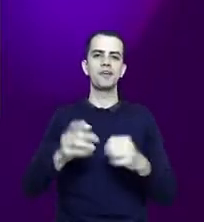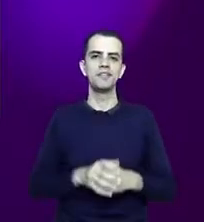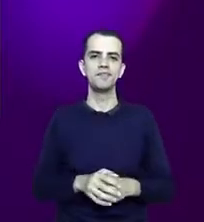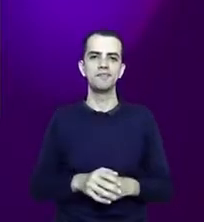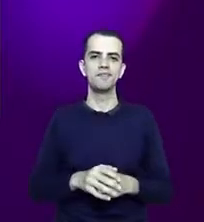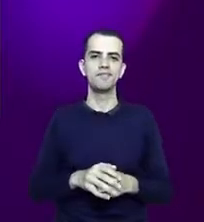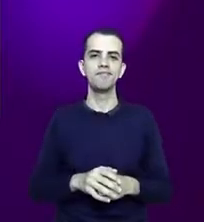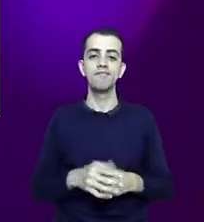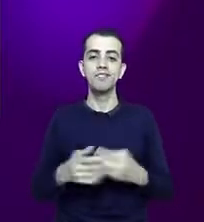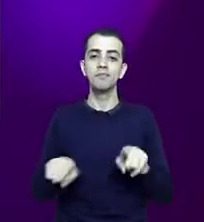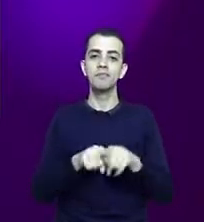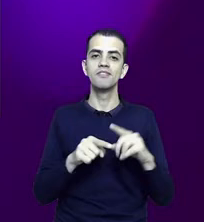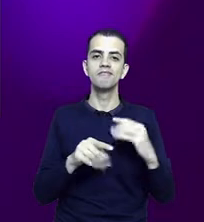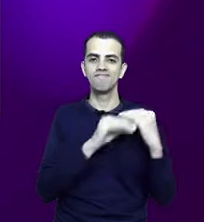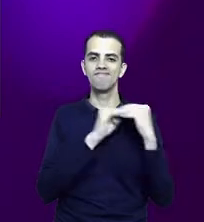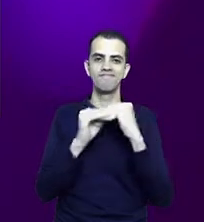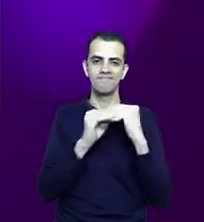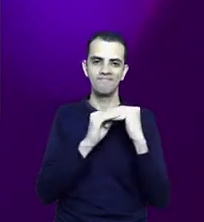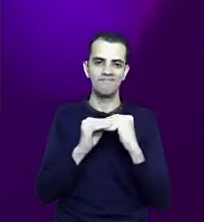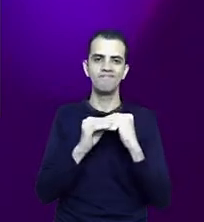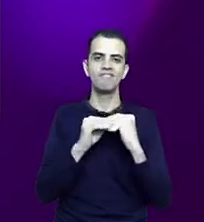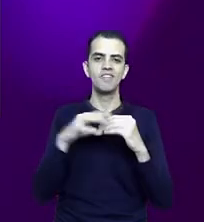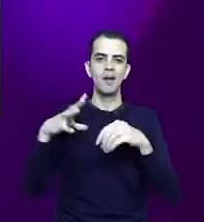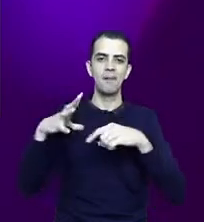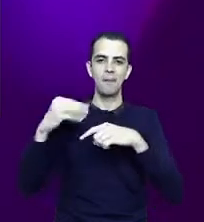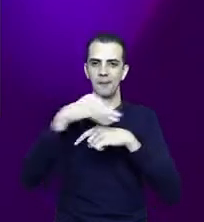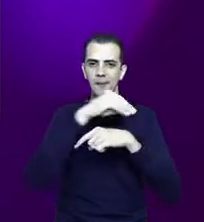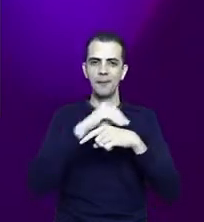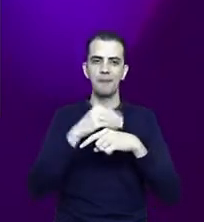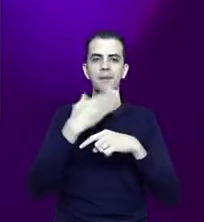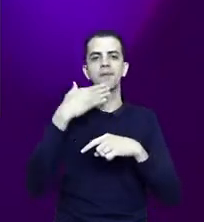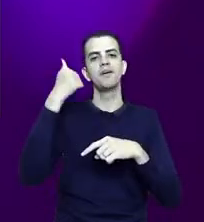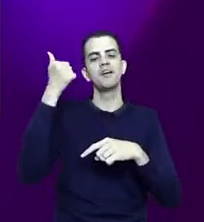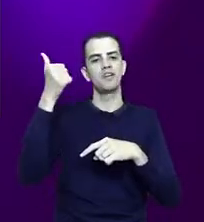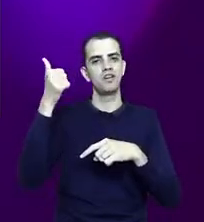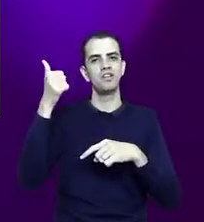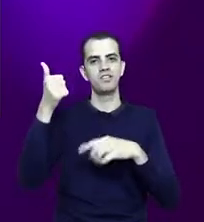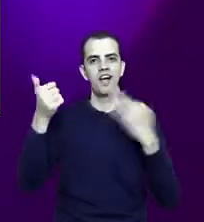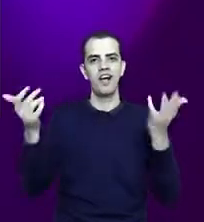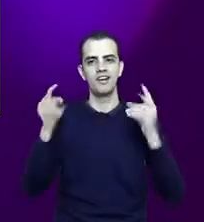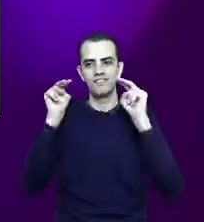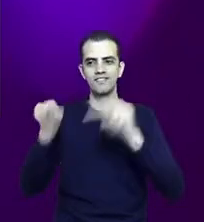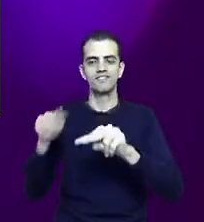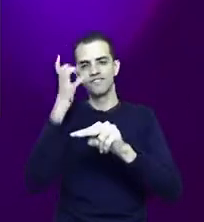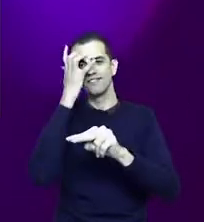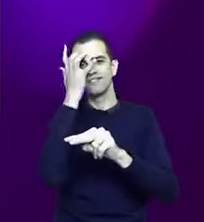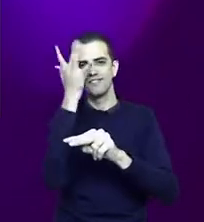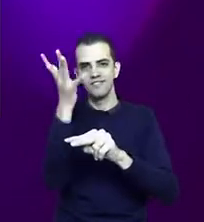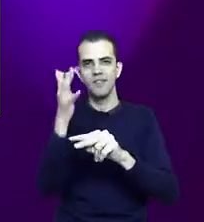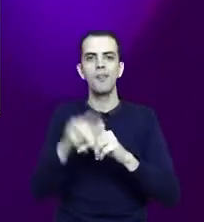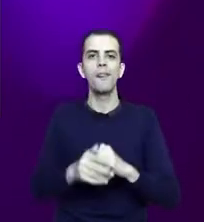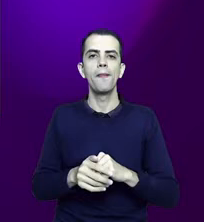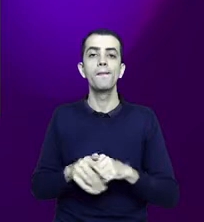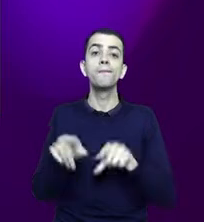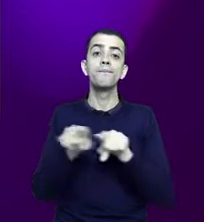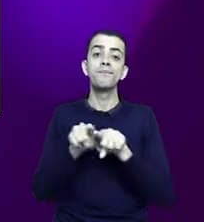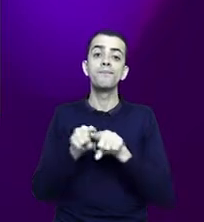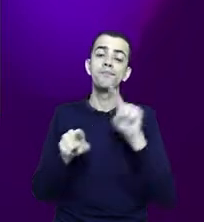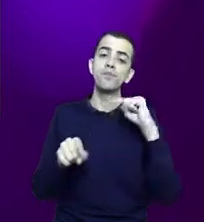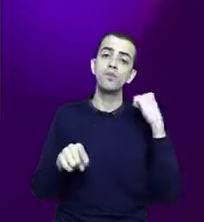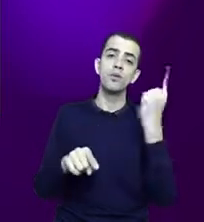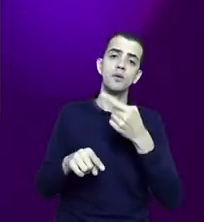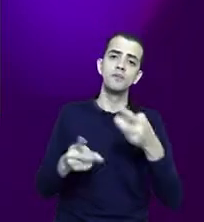os parâmetros radiográficos também foram melhorados de forma significativa. Então, a gente observou que realmente